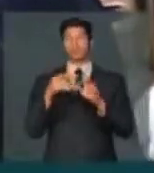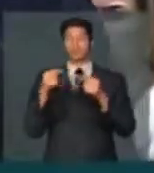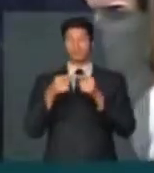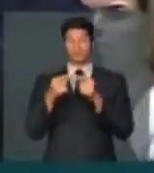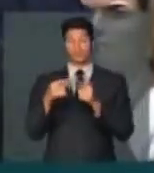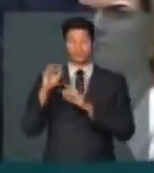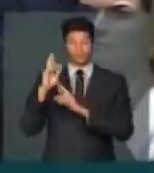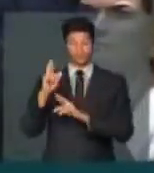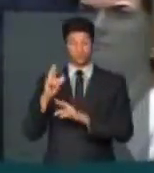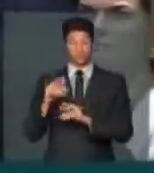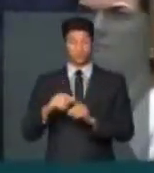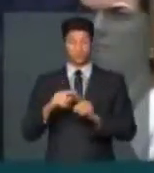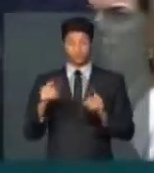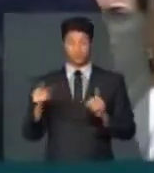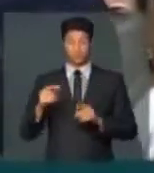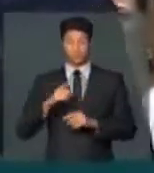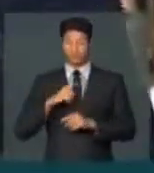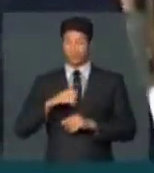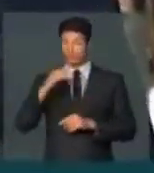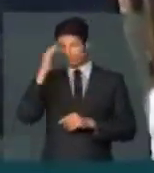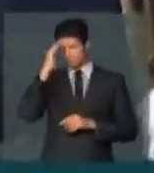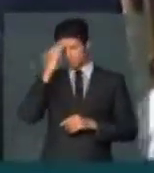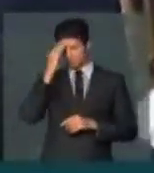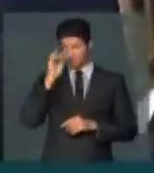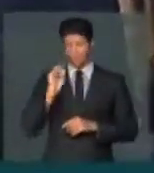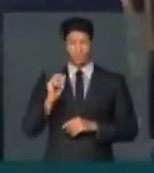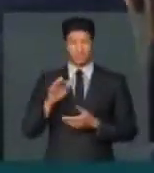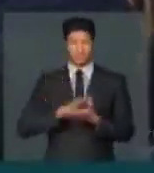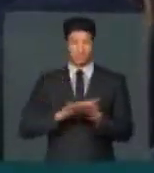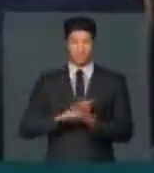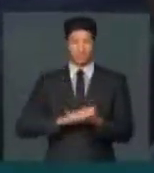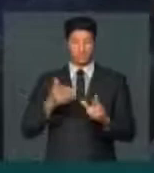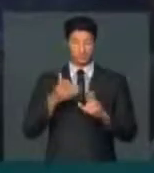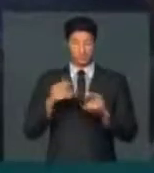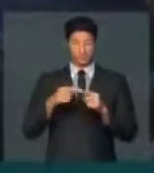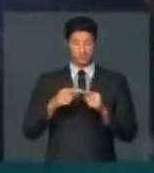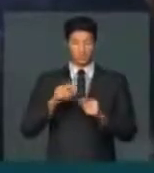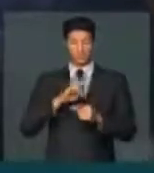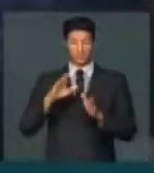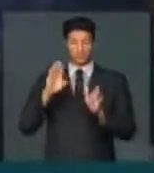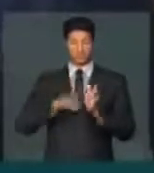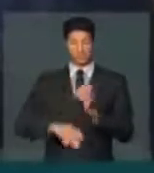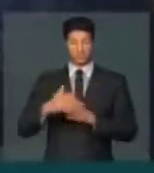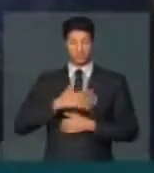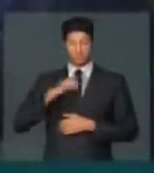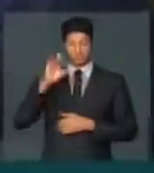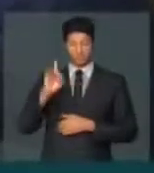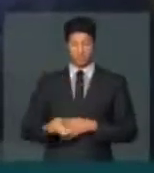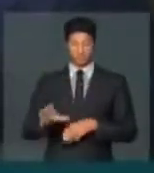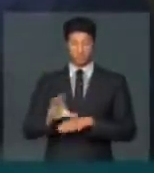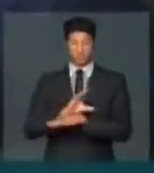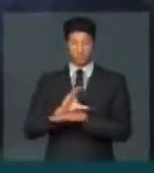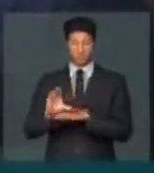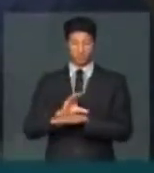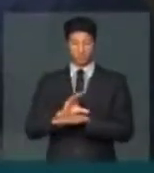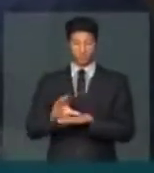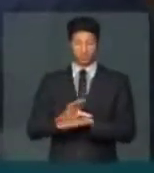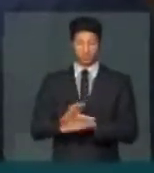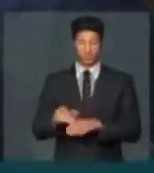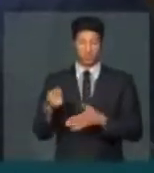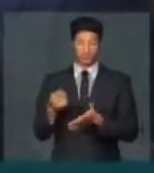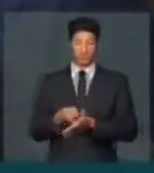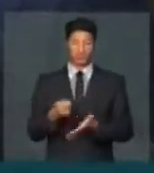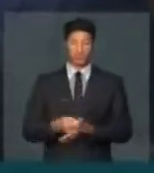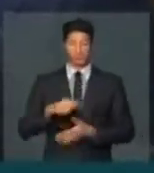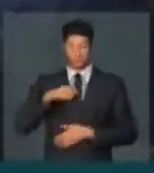acordo de lideranças, mas eu tenho entendimento que nenhum acordo de liderança vai me tirar o meu direito constitucional de